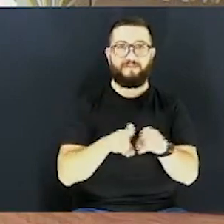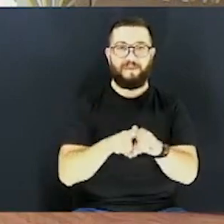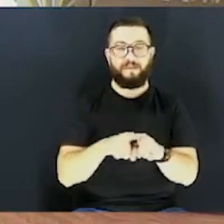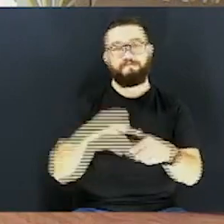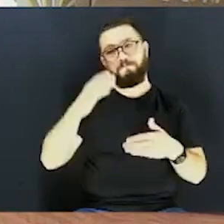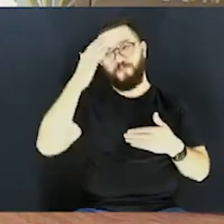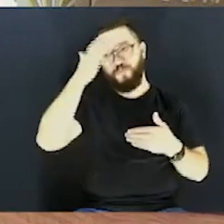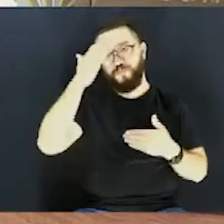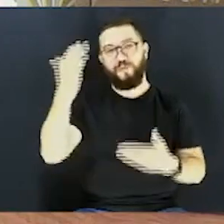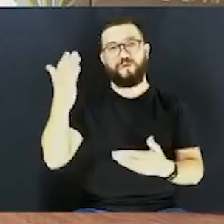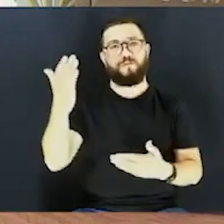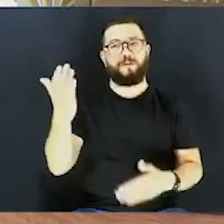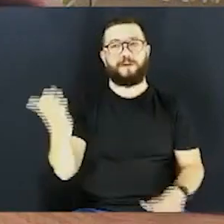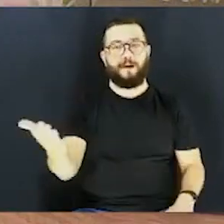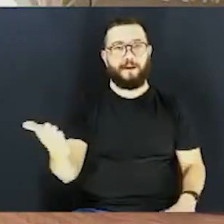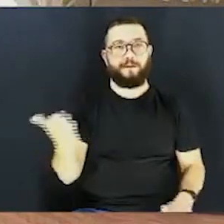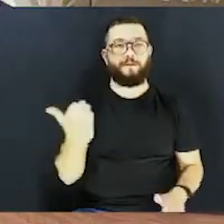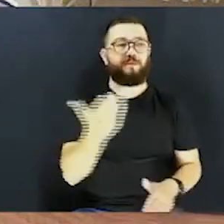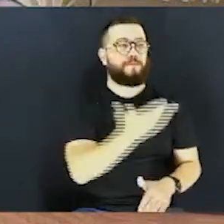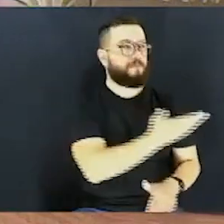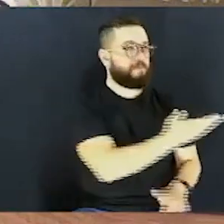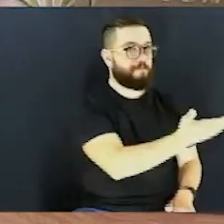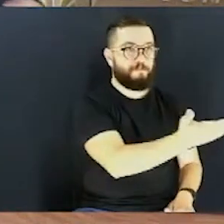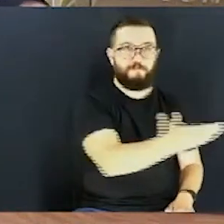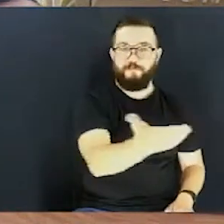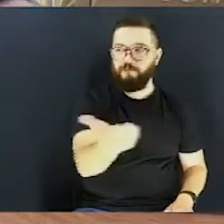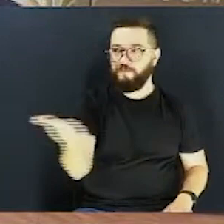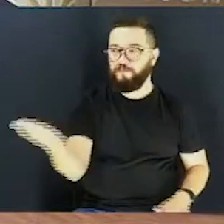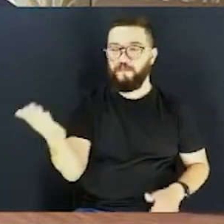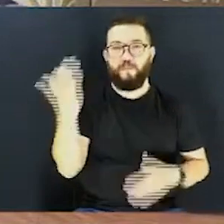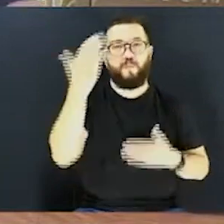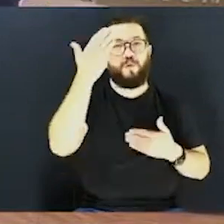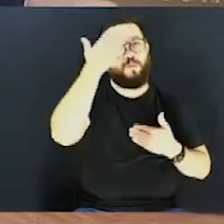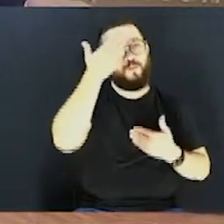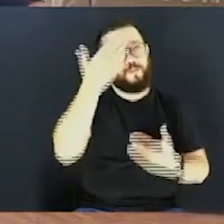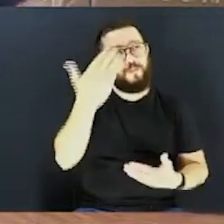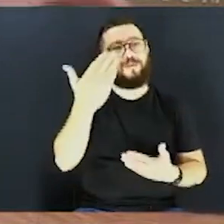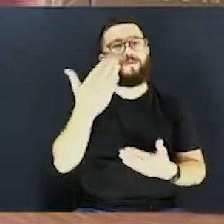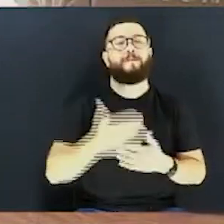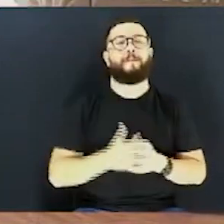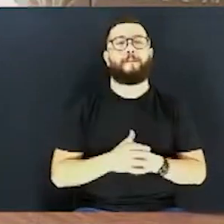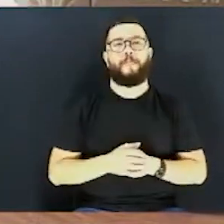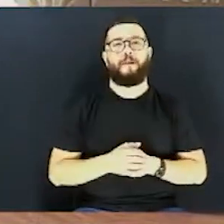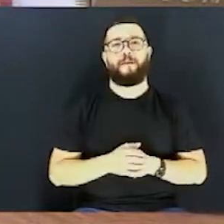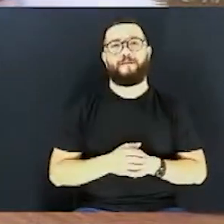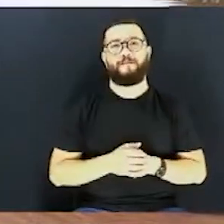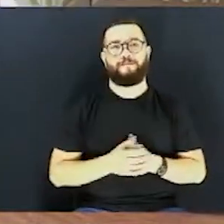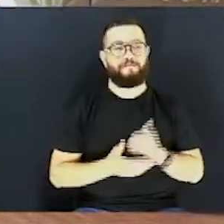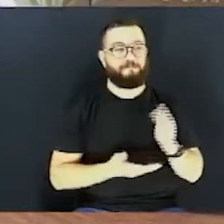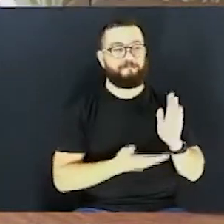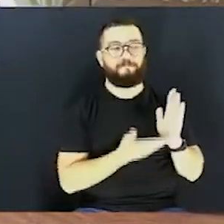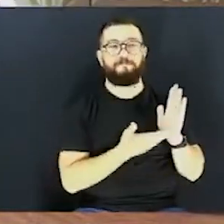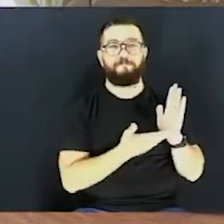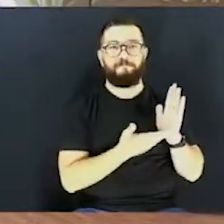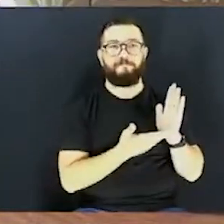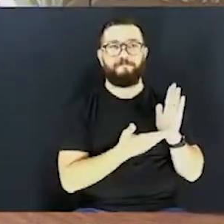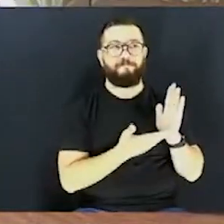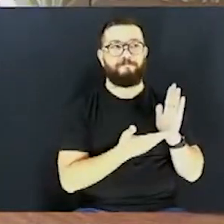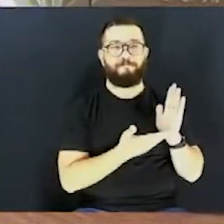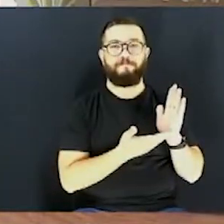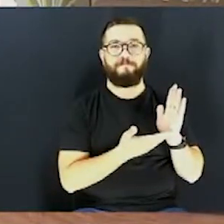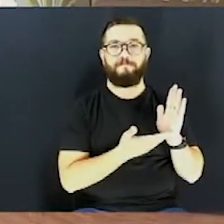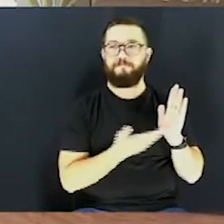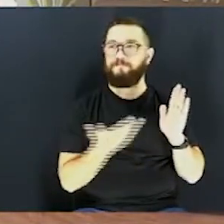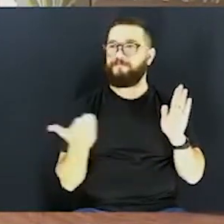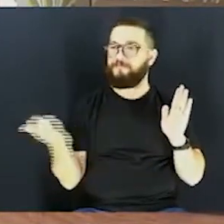imensamente a participação de todos e tenho aqui, senhor presidente, a honra, a satisfação e